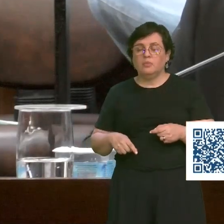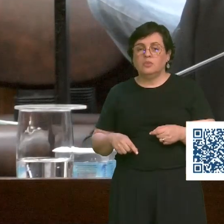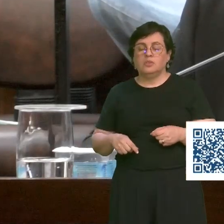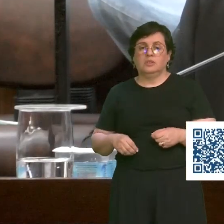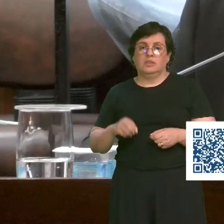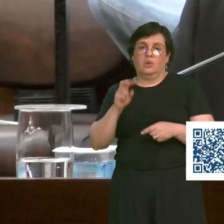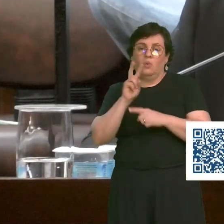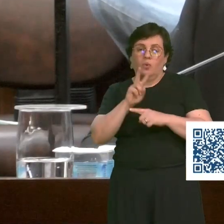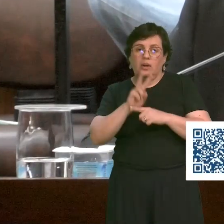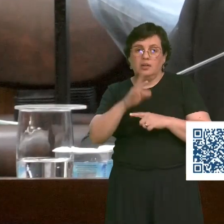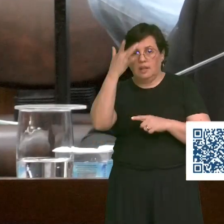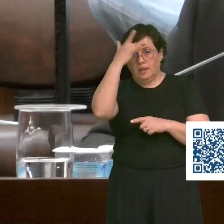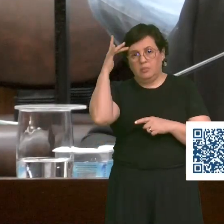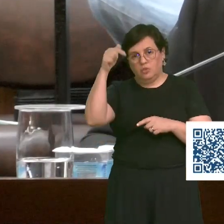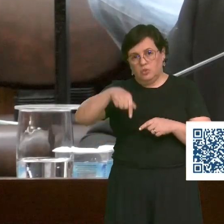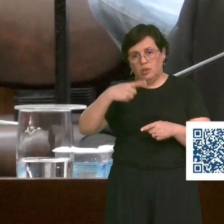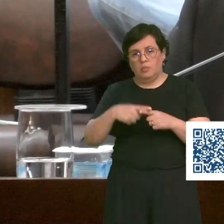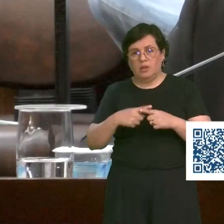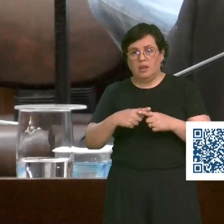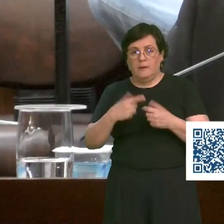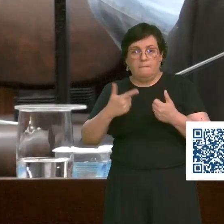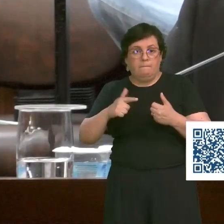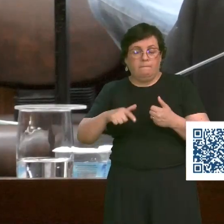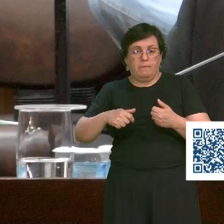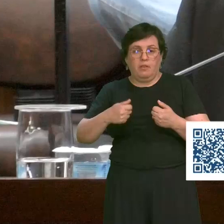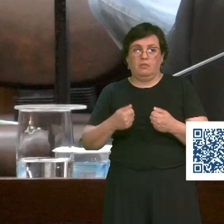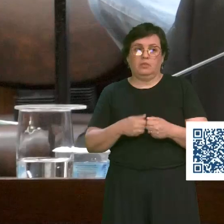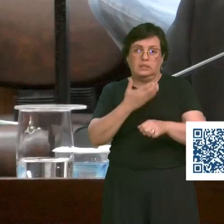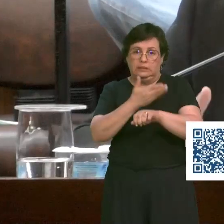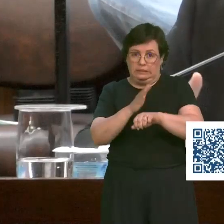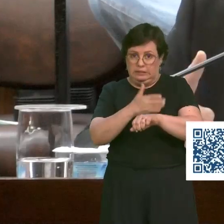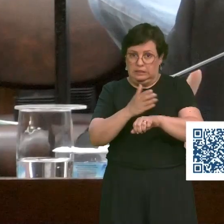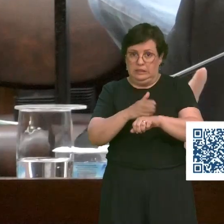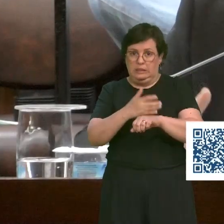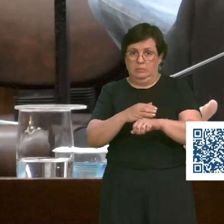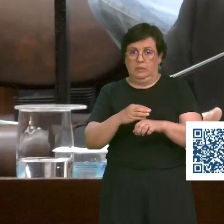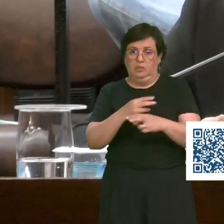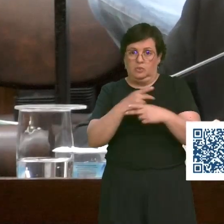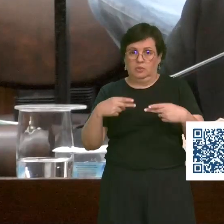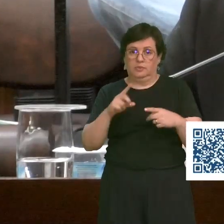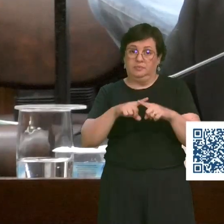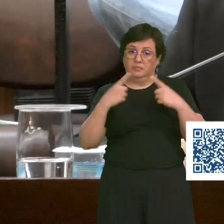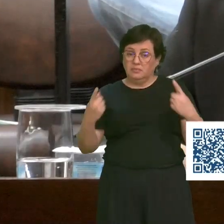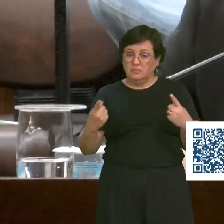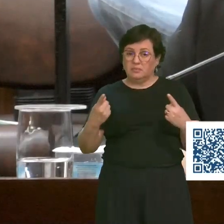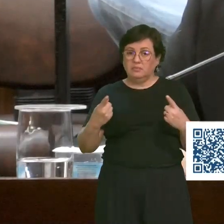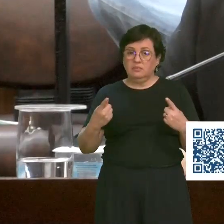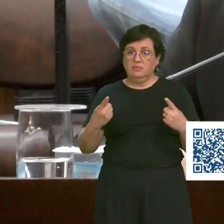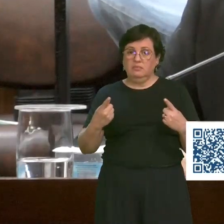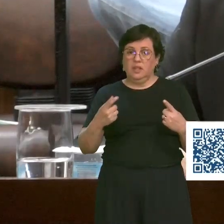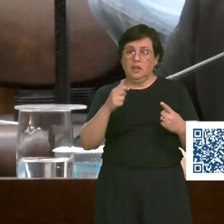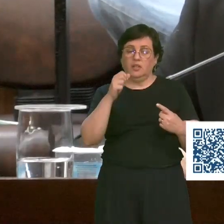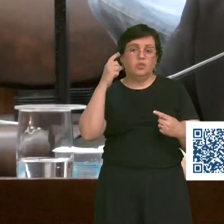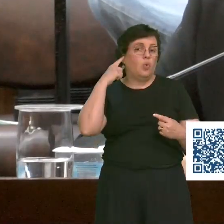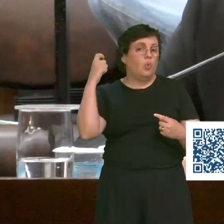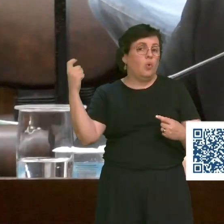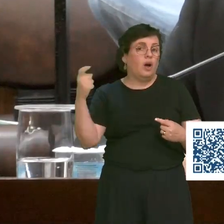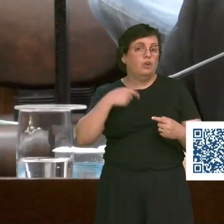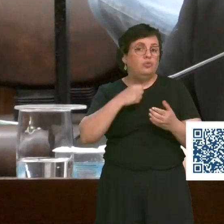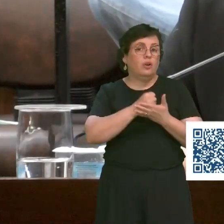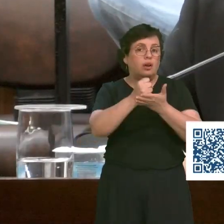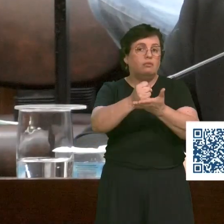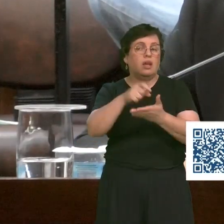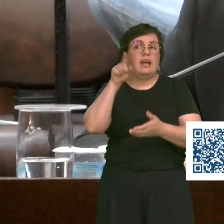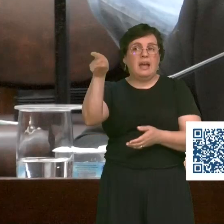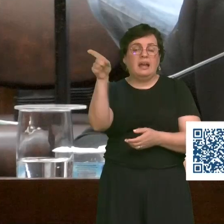e não tem equipamento e não se criou nada e dentro dele agora os áudios eu levei para ele ele não tomou nenhuma Providência